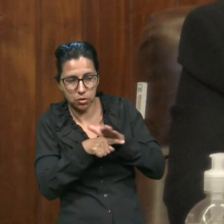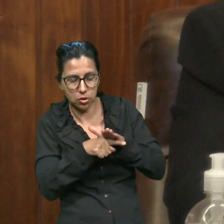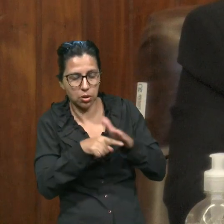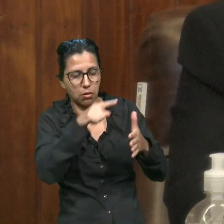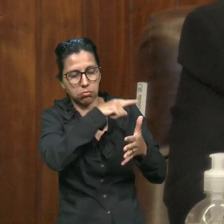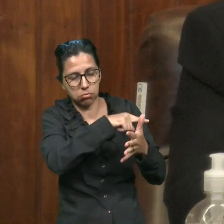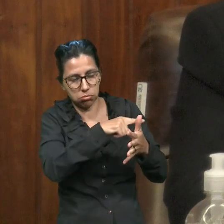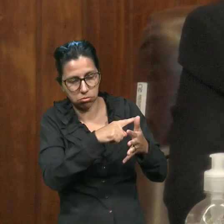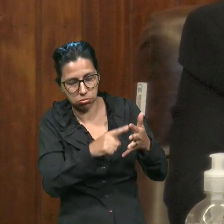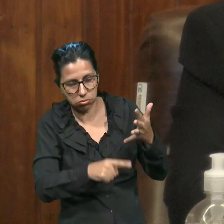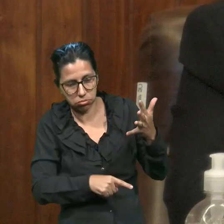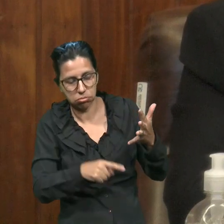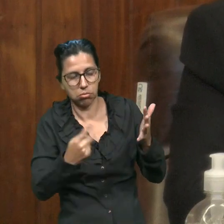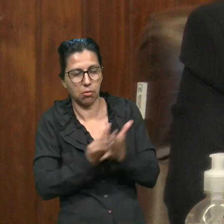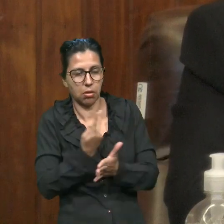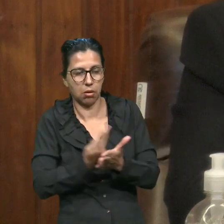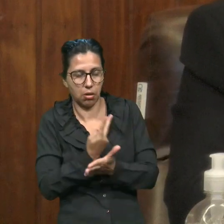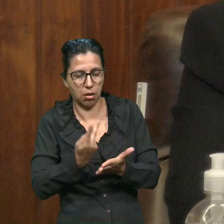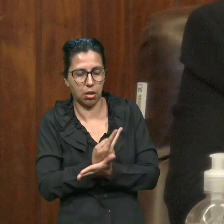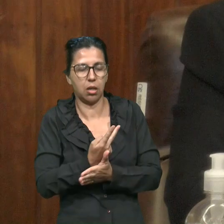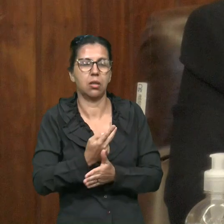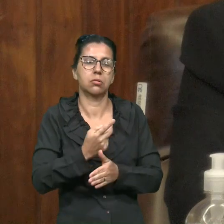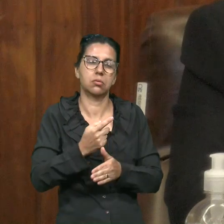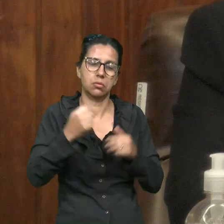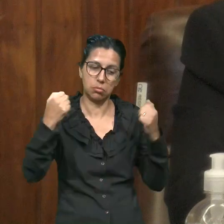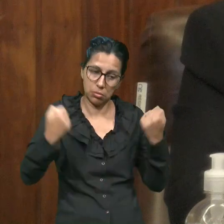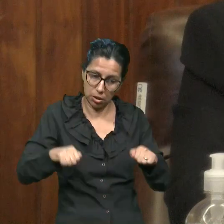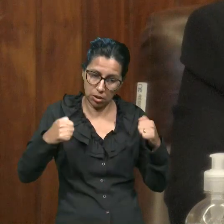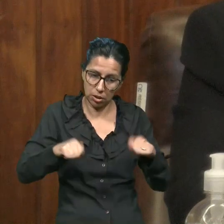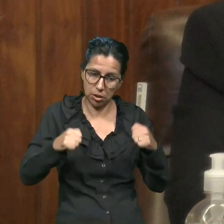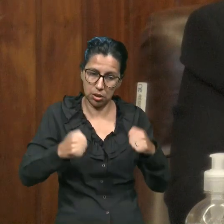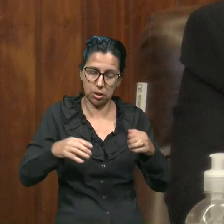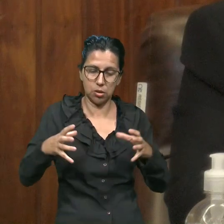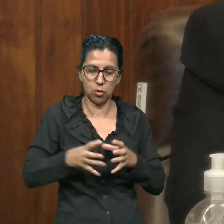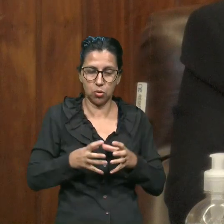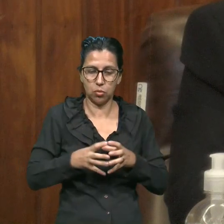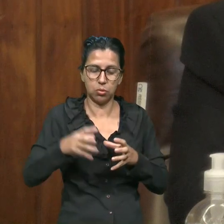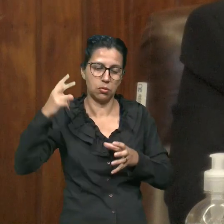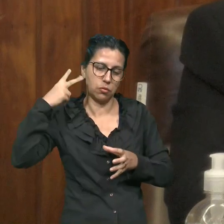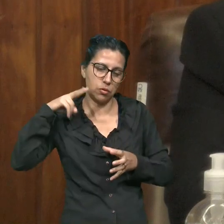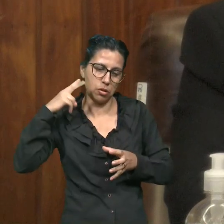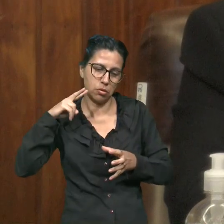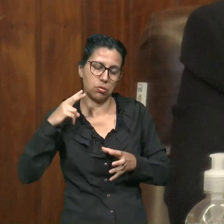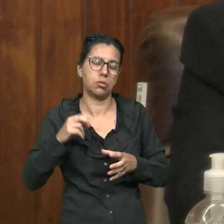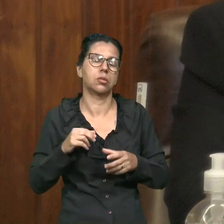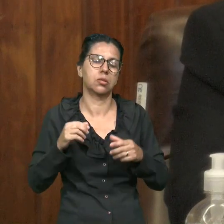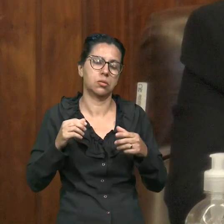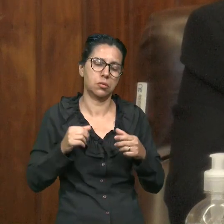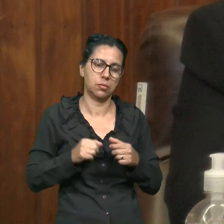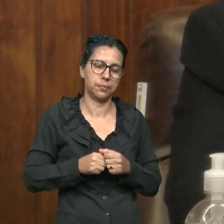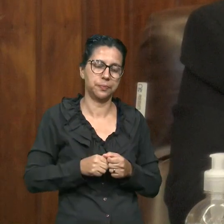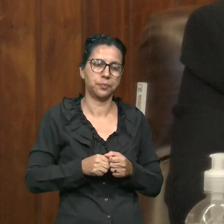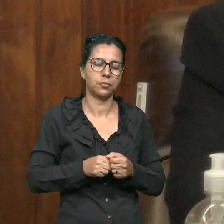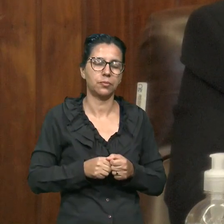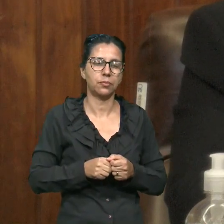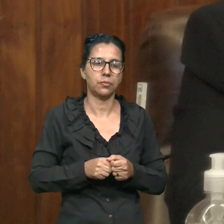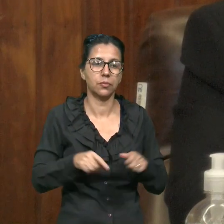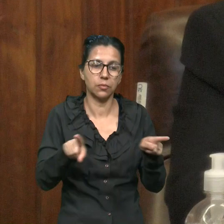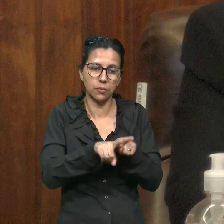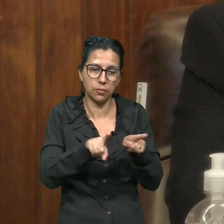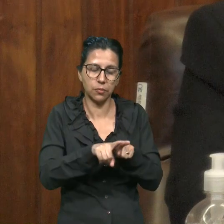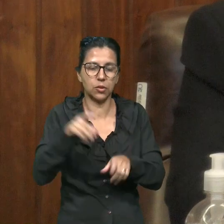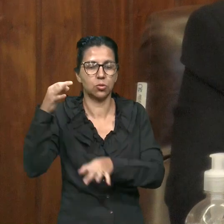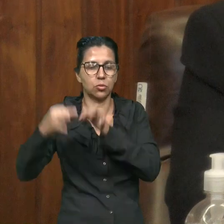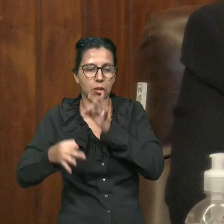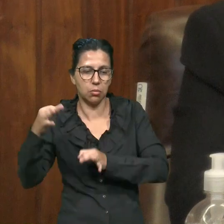proporção da fraude. Essa fiscalização é obrigação da Câmara dos Vereadores. Há de se destacar que, conforme ata de julgamento